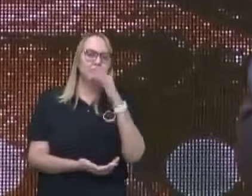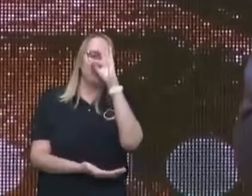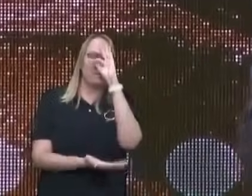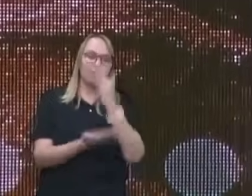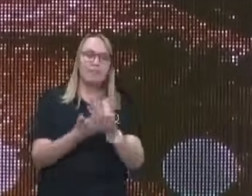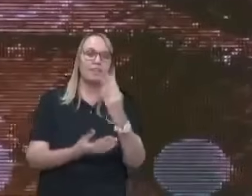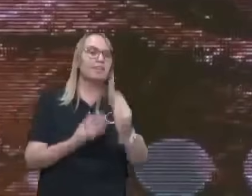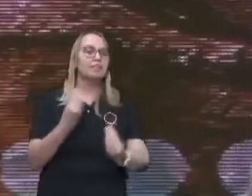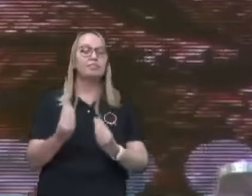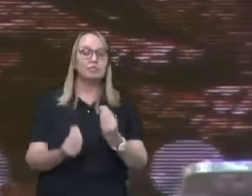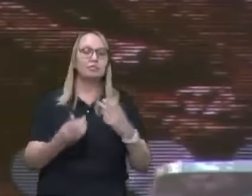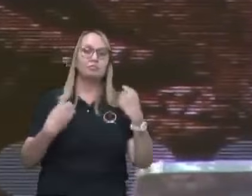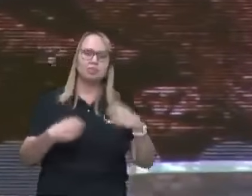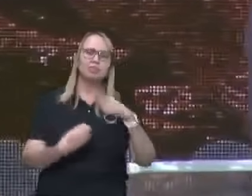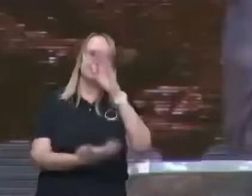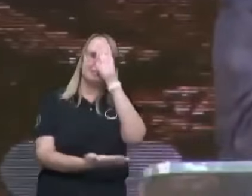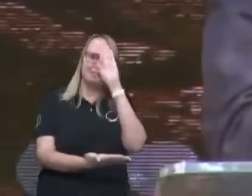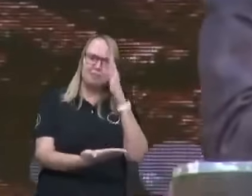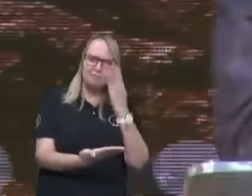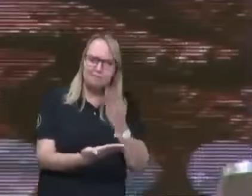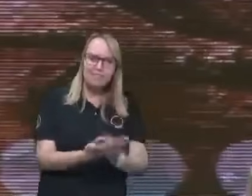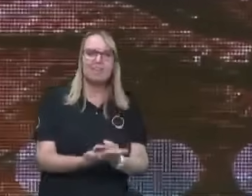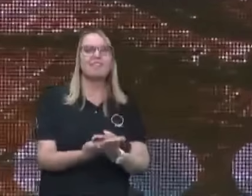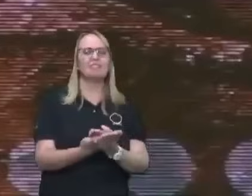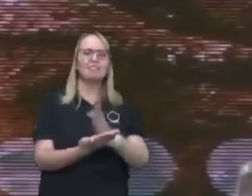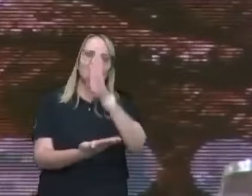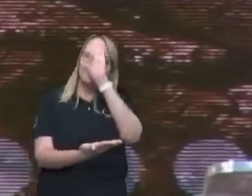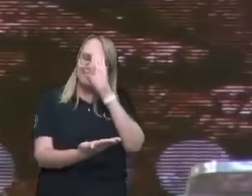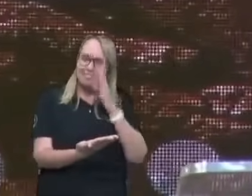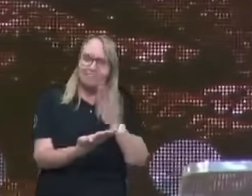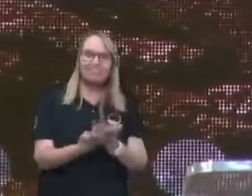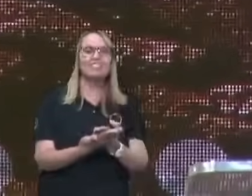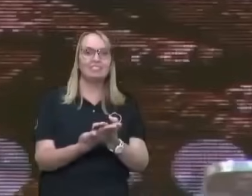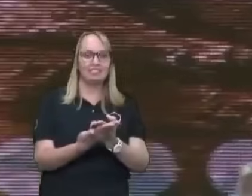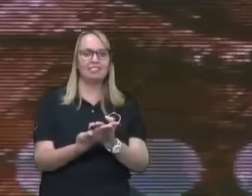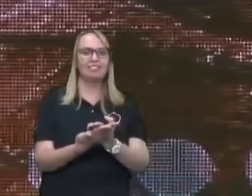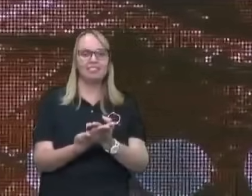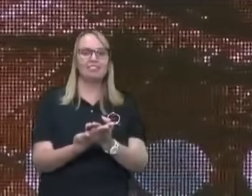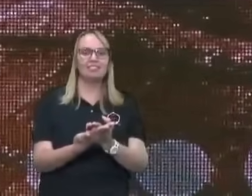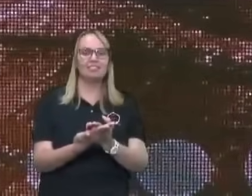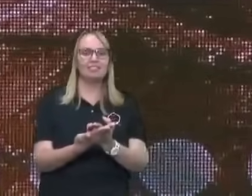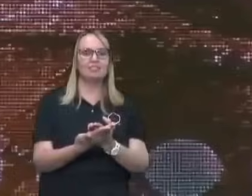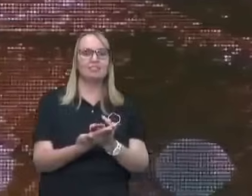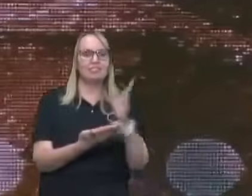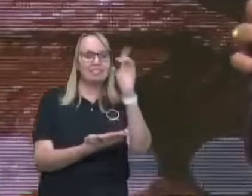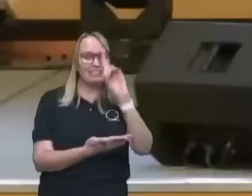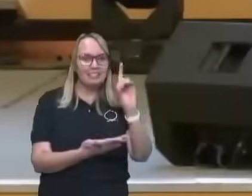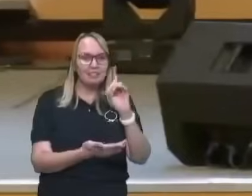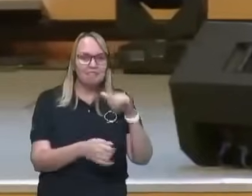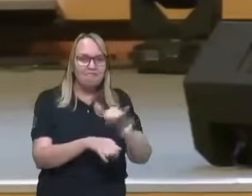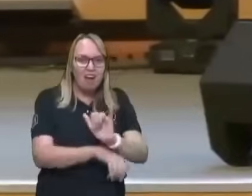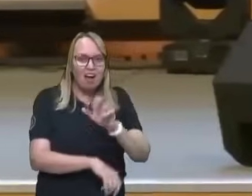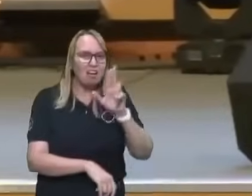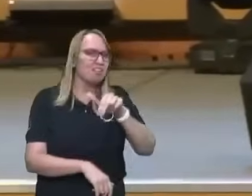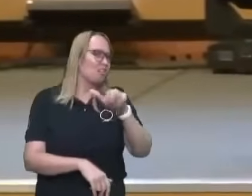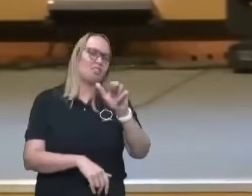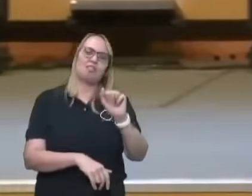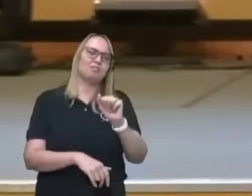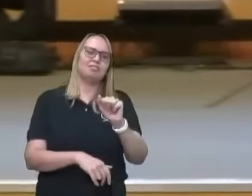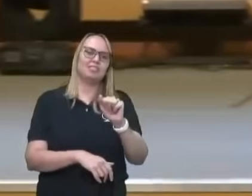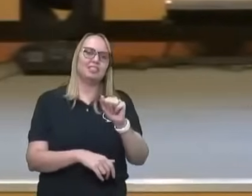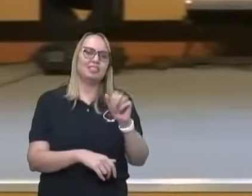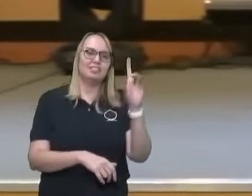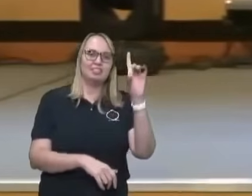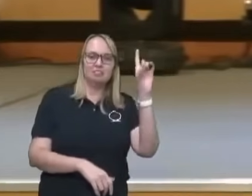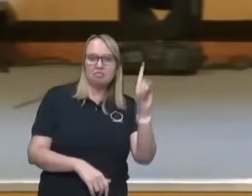Confia. Confia, meu irmão. Confia. O nosso Deus nunca falha. Ele não chega na hora que